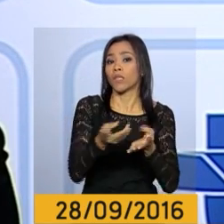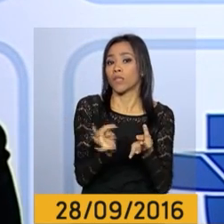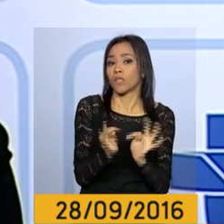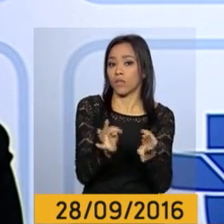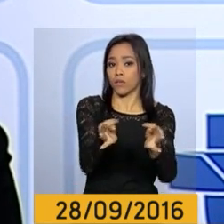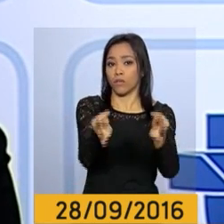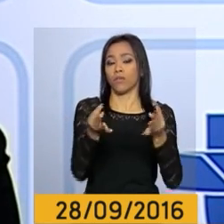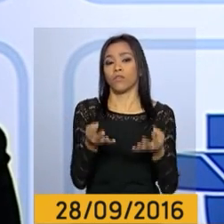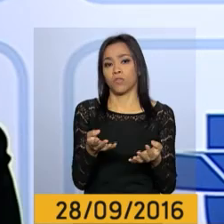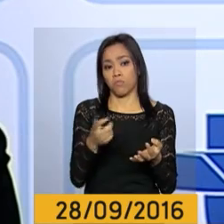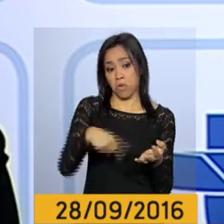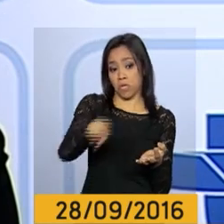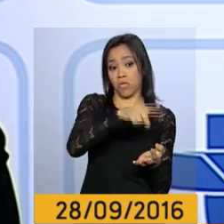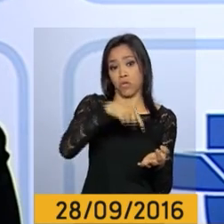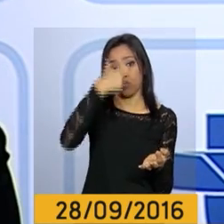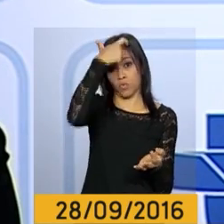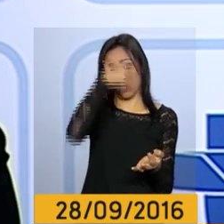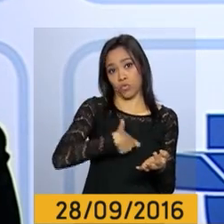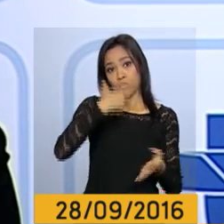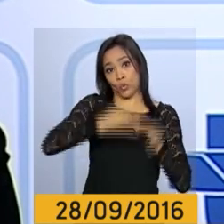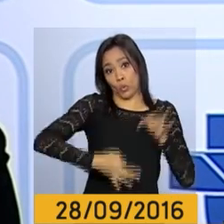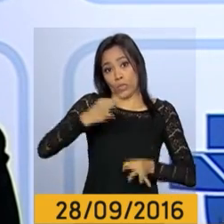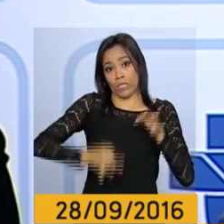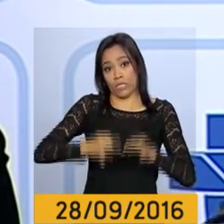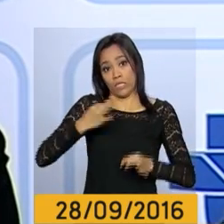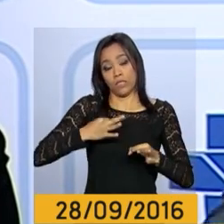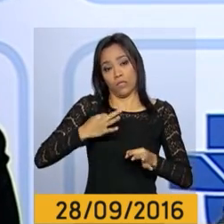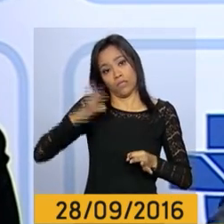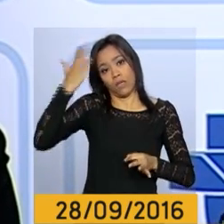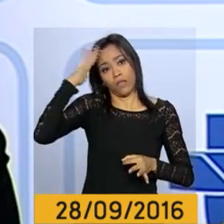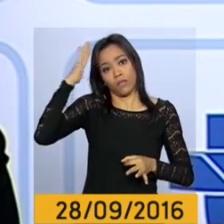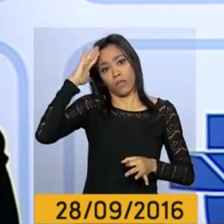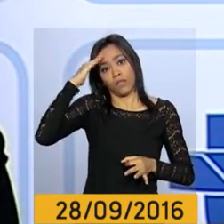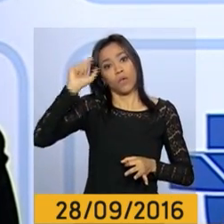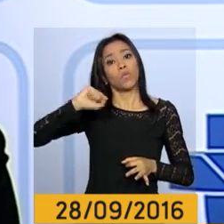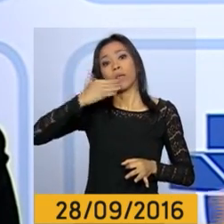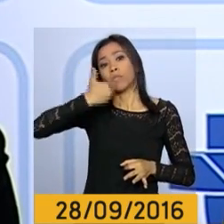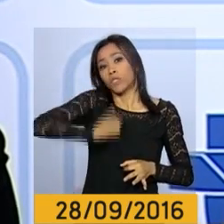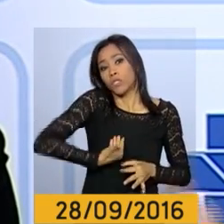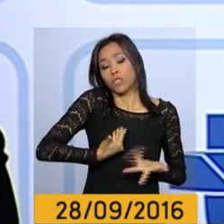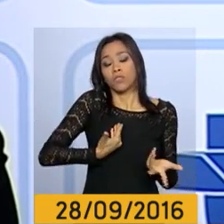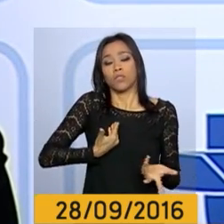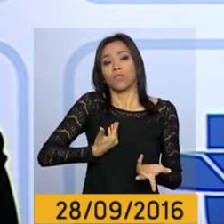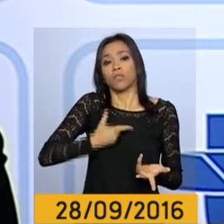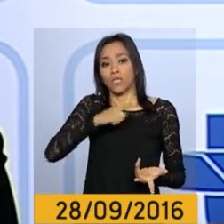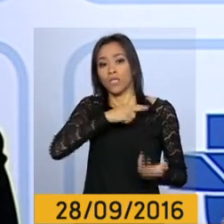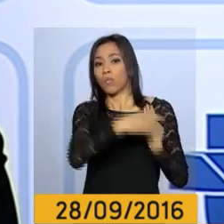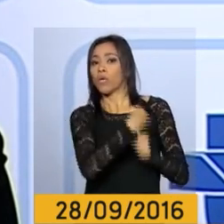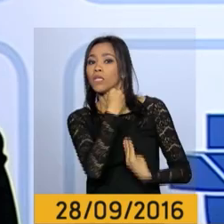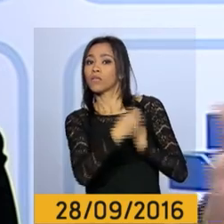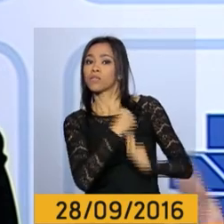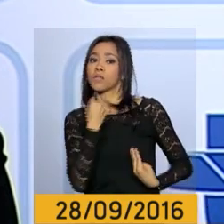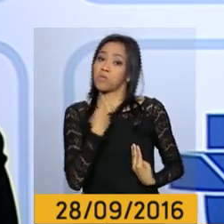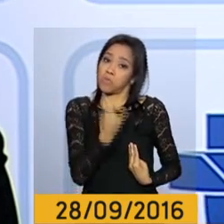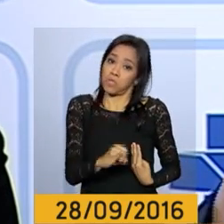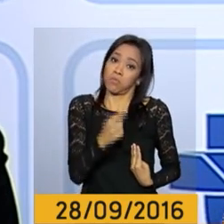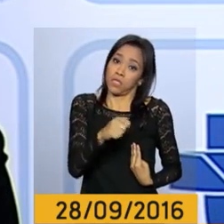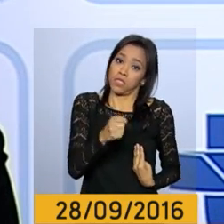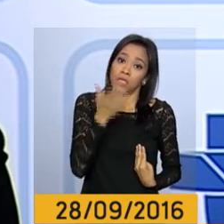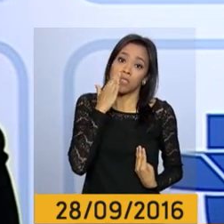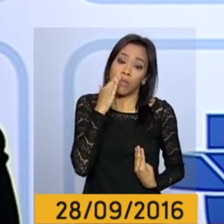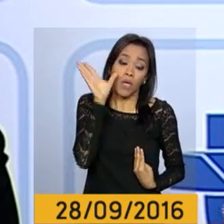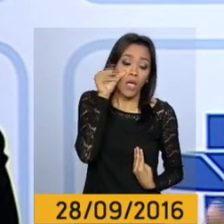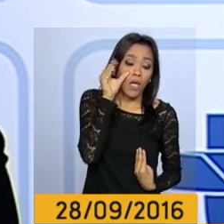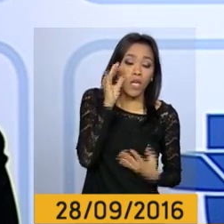que os juízes possam é entender aquilo que está se pedindo e ter uma assessoria se desejarem consultar